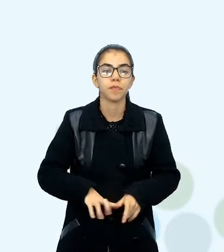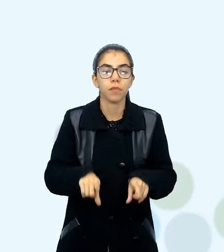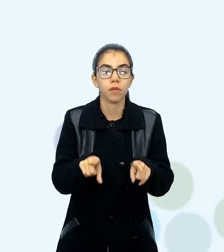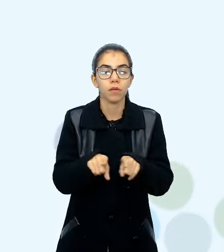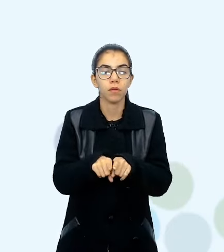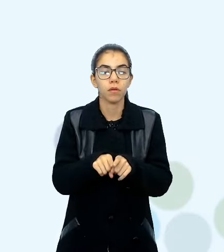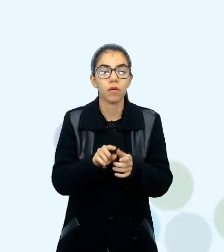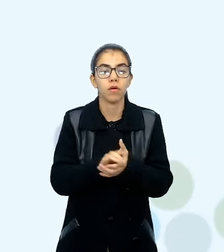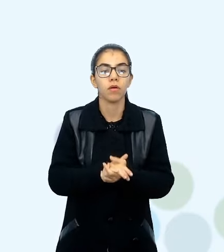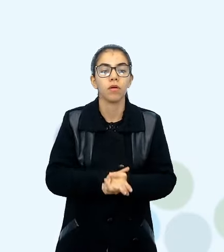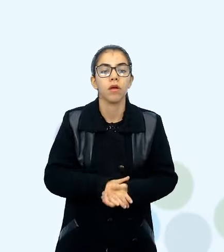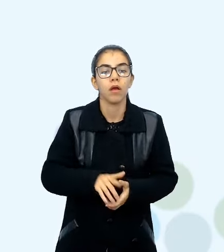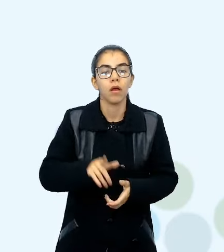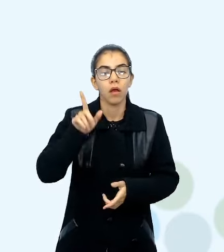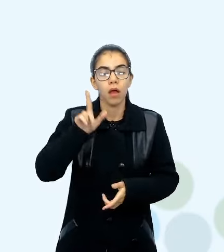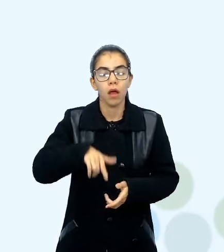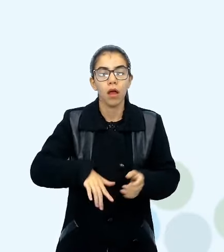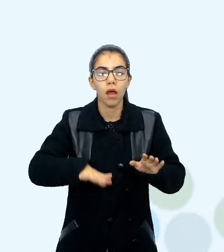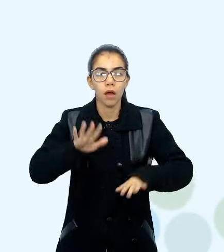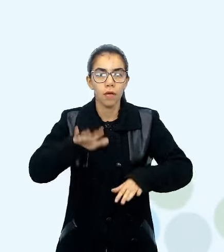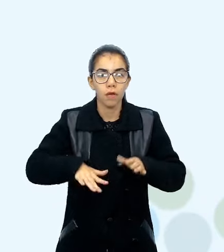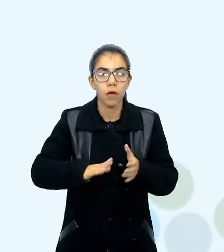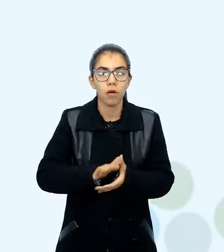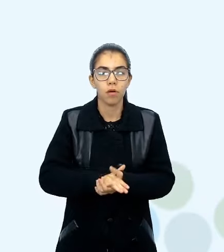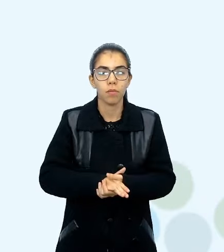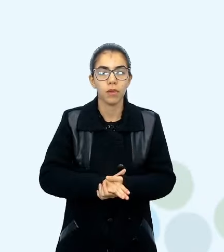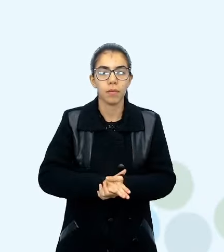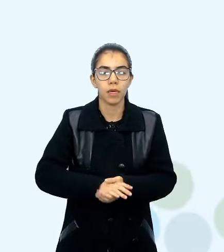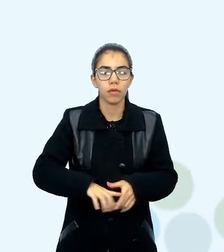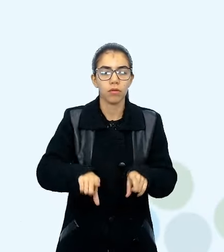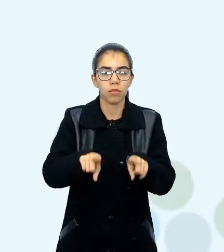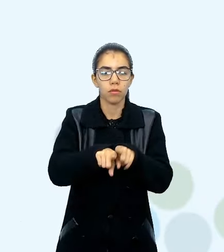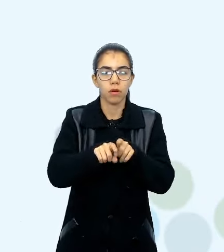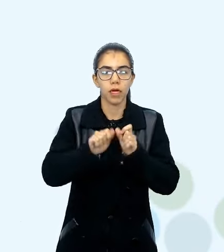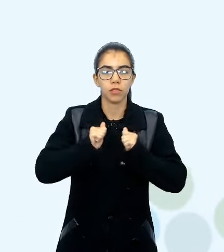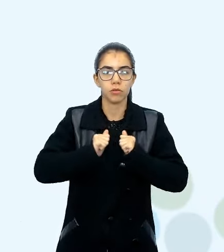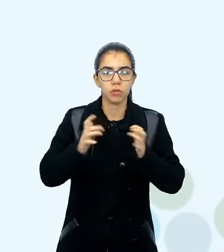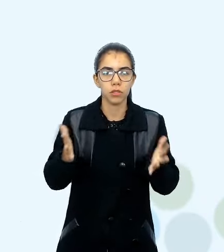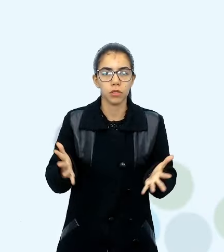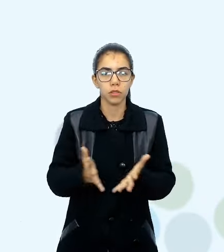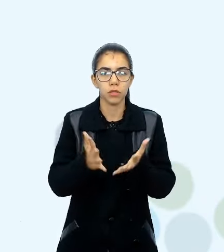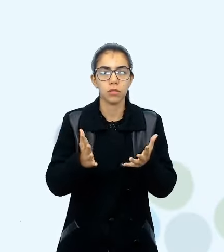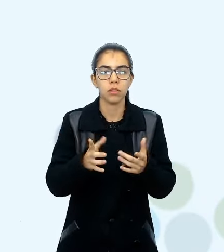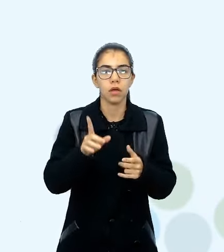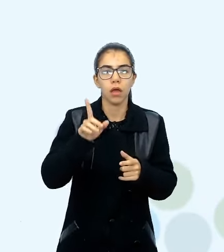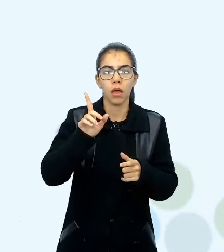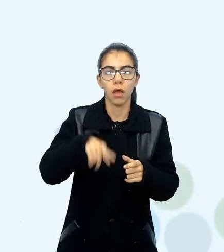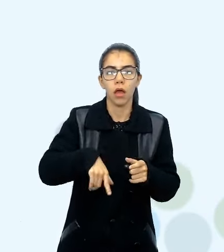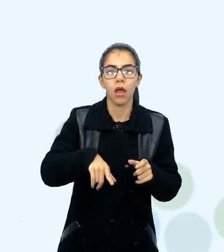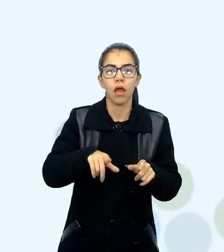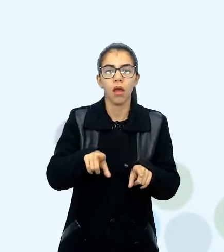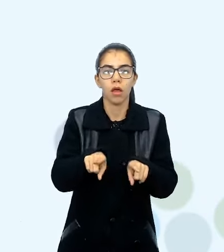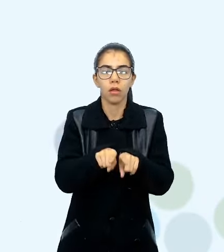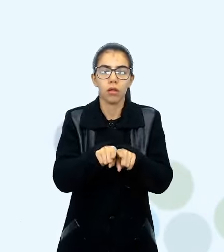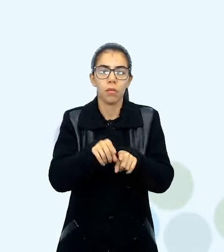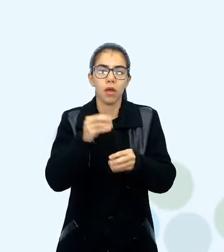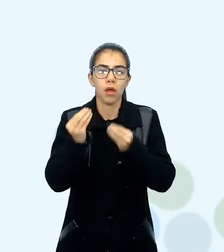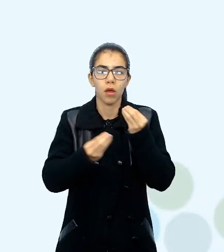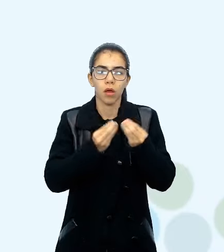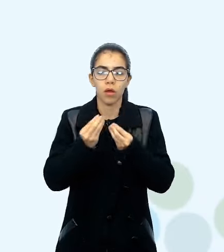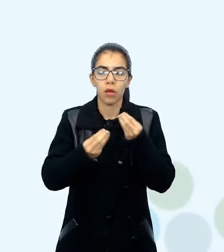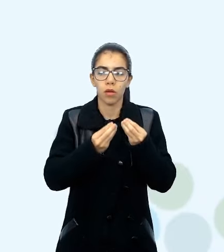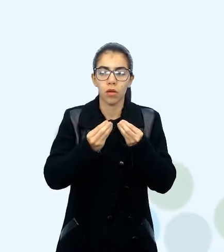estado biocomportamental que ela vai ter, né, nesse momento, né, se ela está realmente tendo orientação, se ela